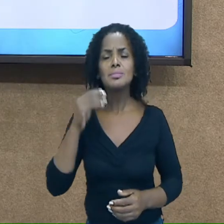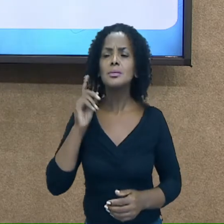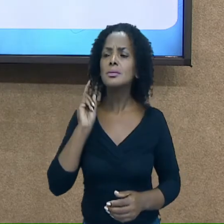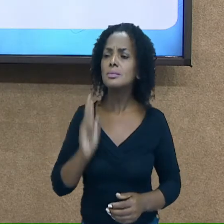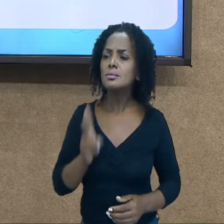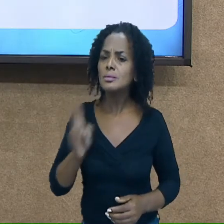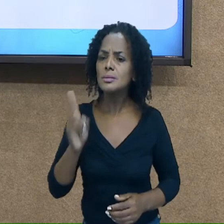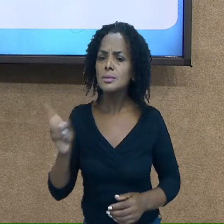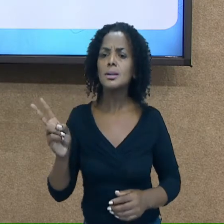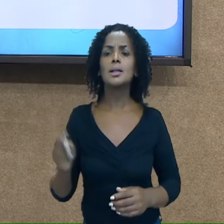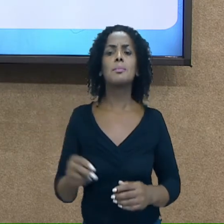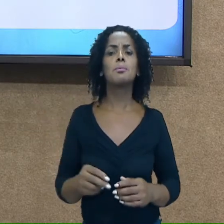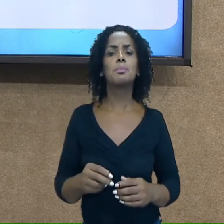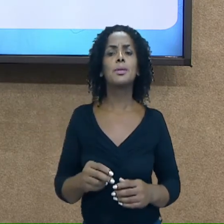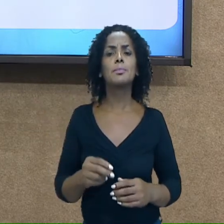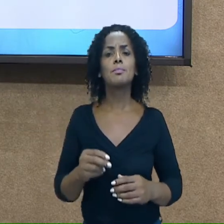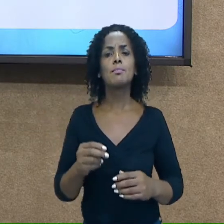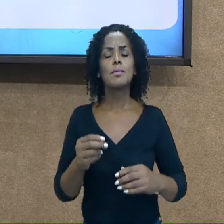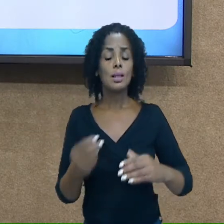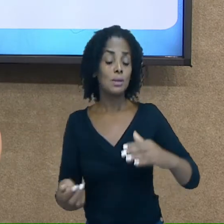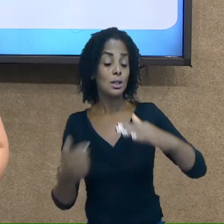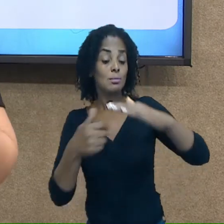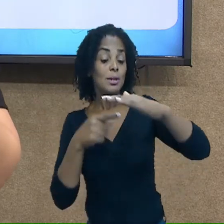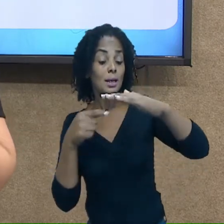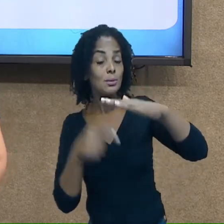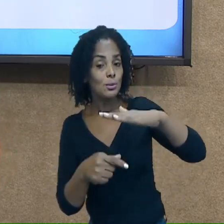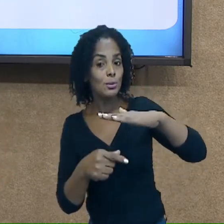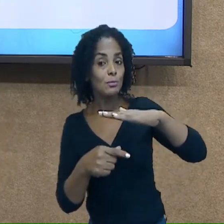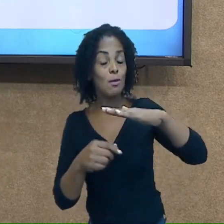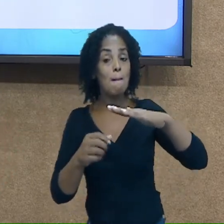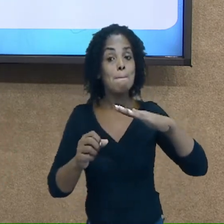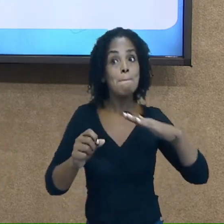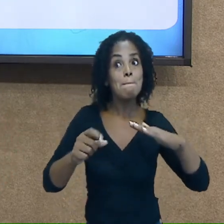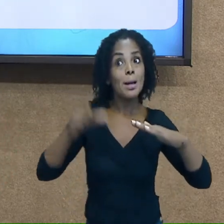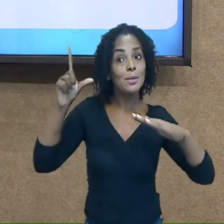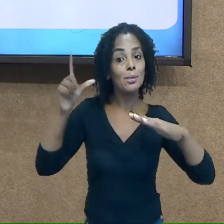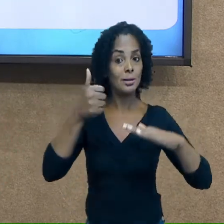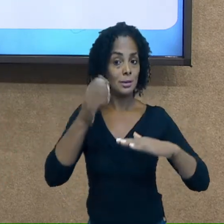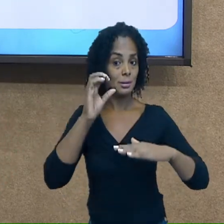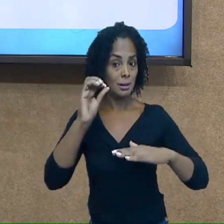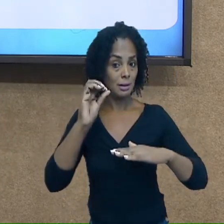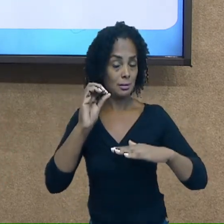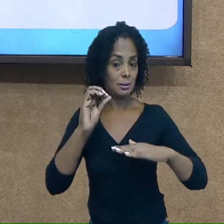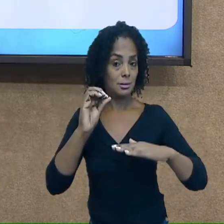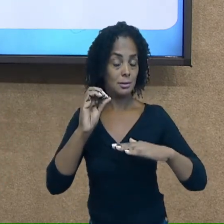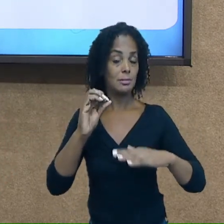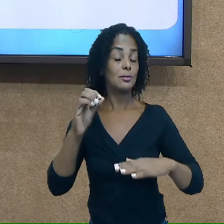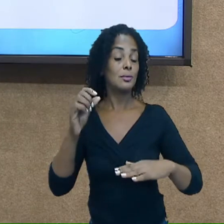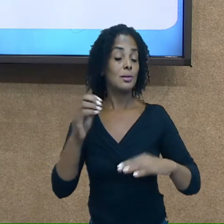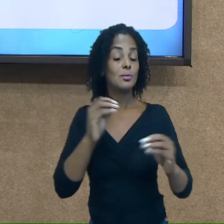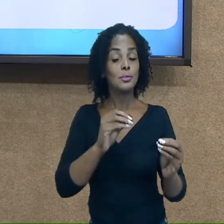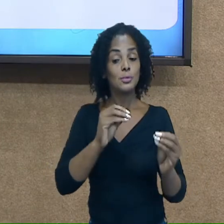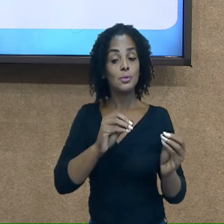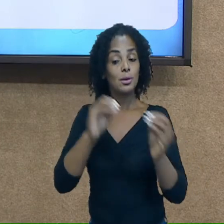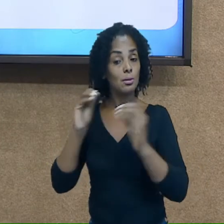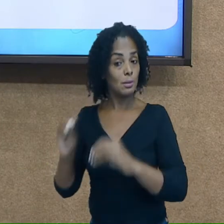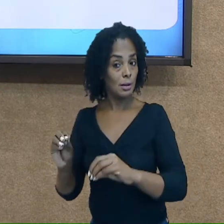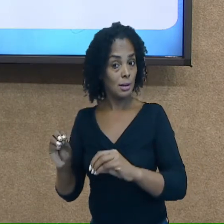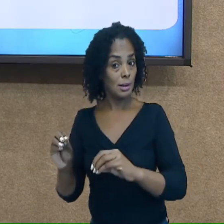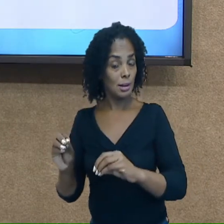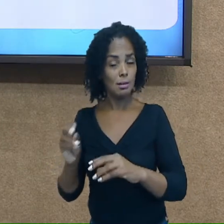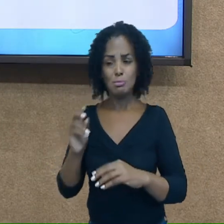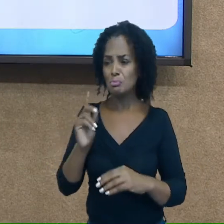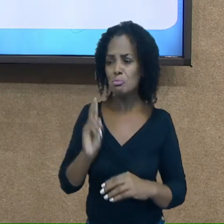vez que o algarismo, que é o denominador, for maior do que 10, nós vamos colocar o nome dele mesmo